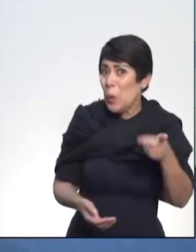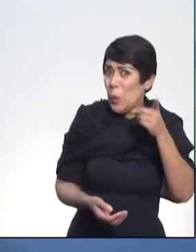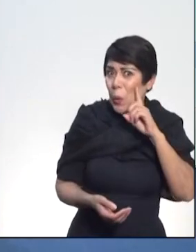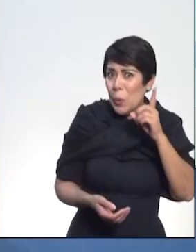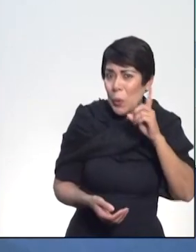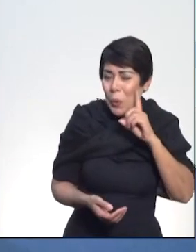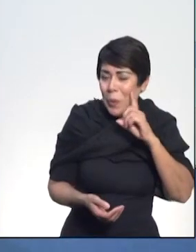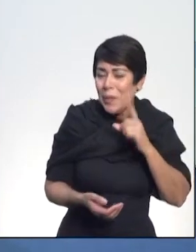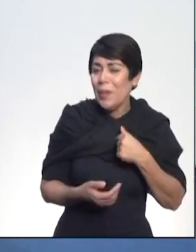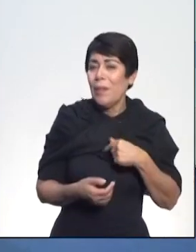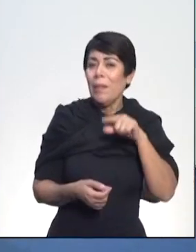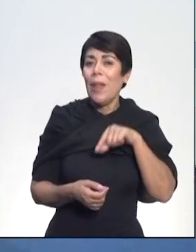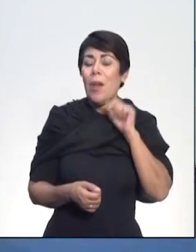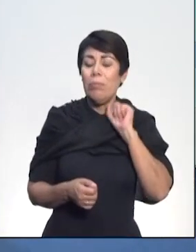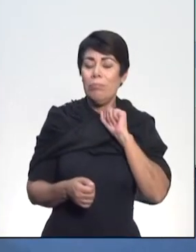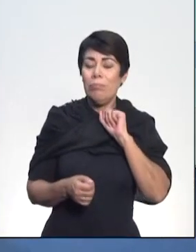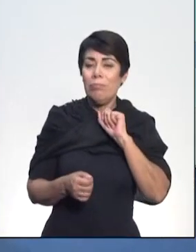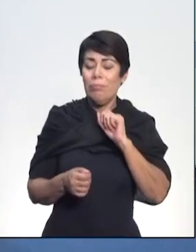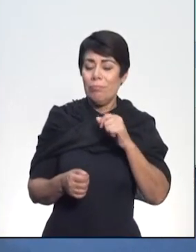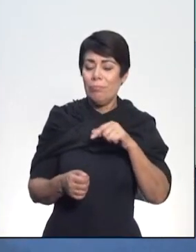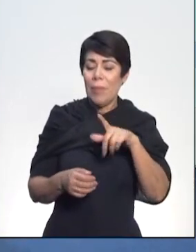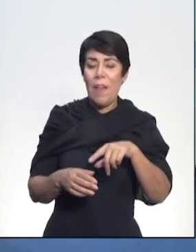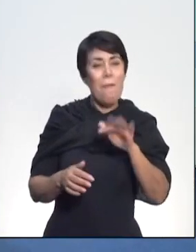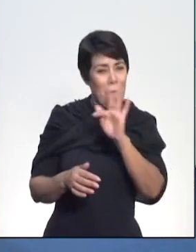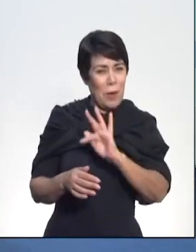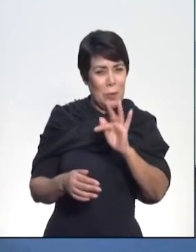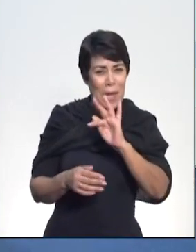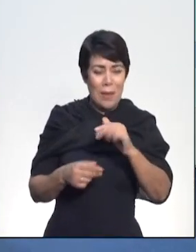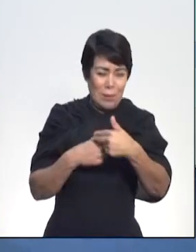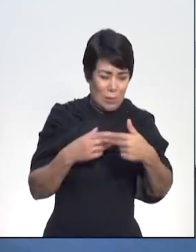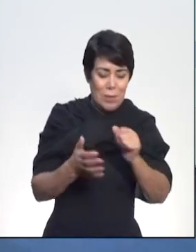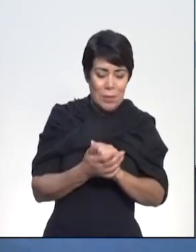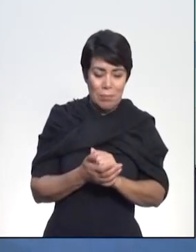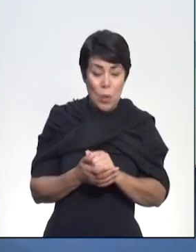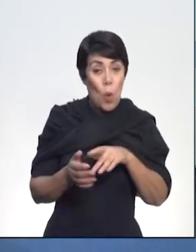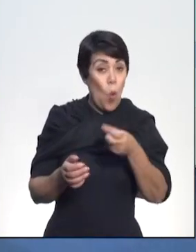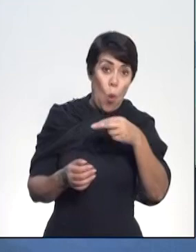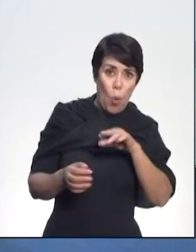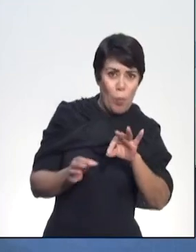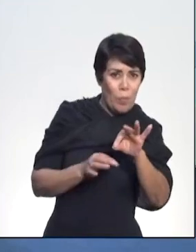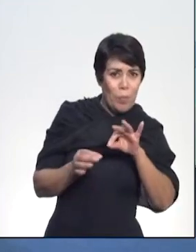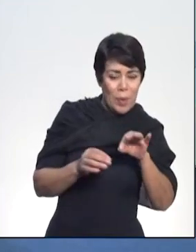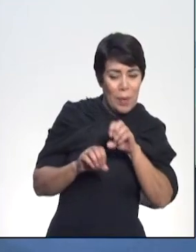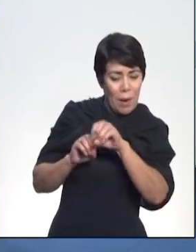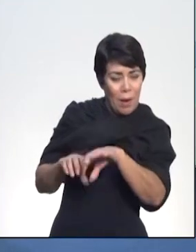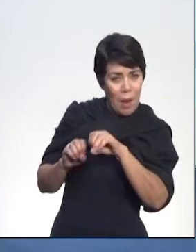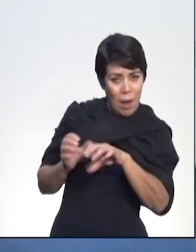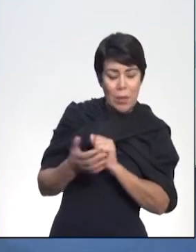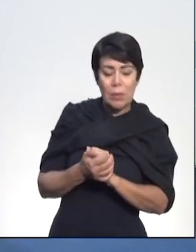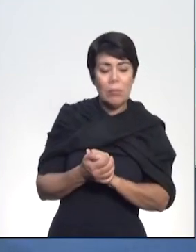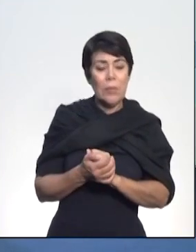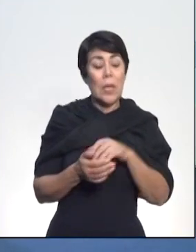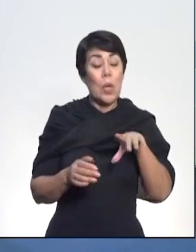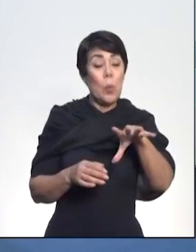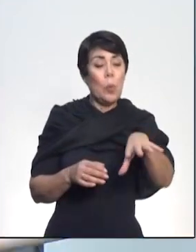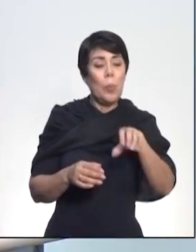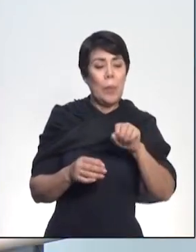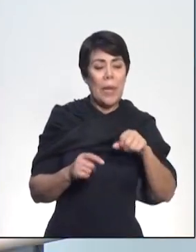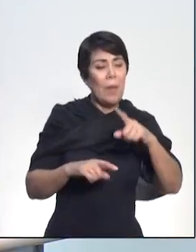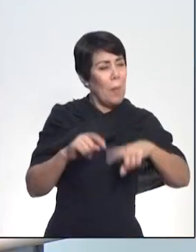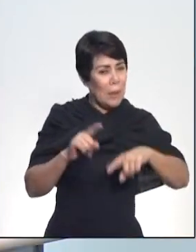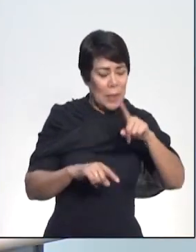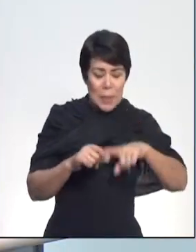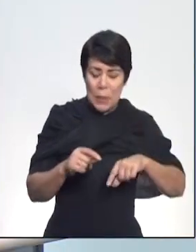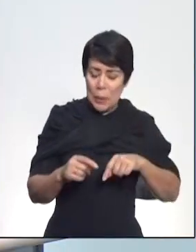eu pegava o conteúdo da faculdade, ou mesmo para preparar uma aula, você tem que se debruçar sobre aquele conteúdo,